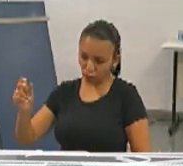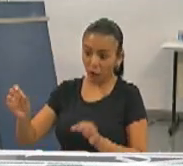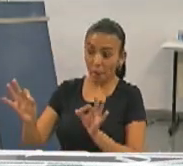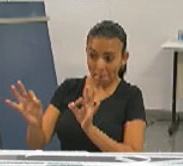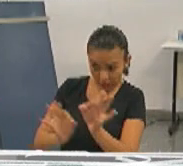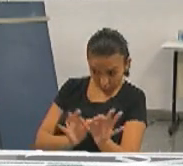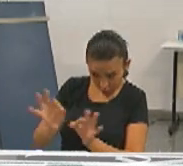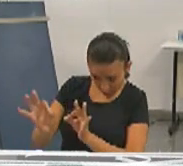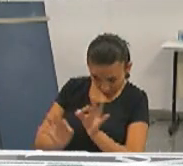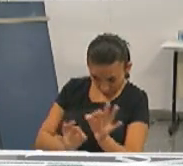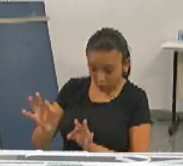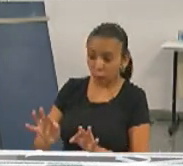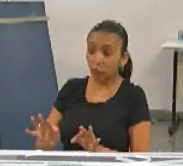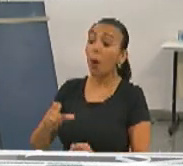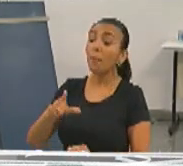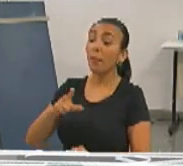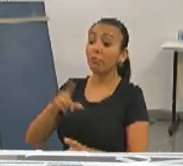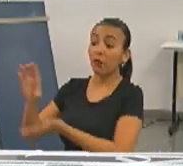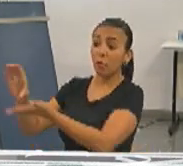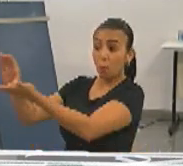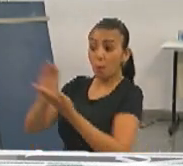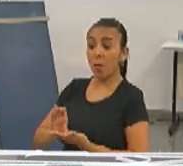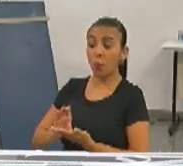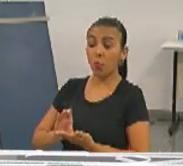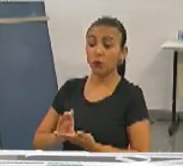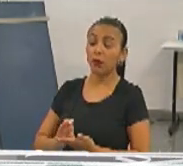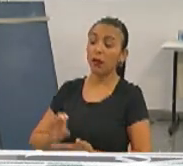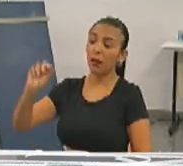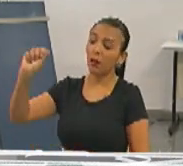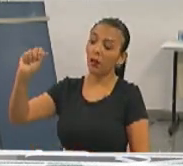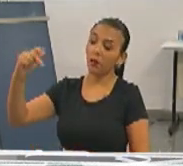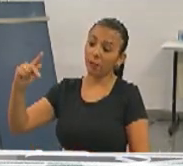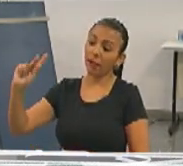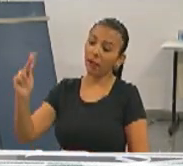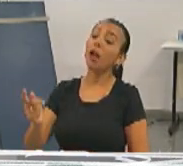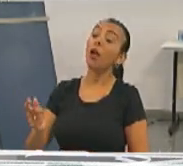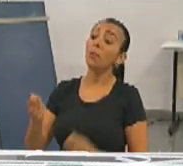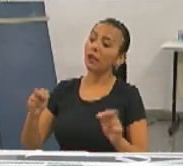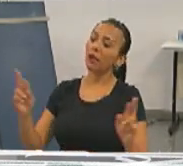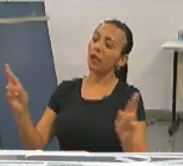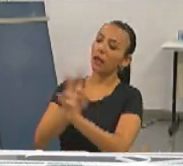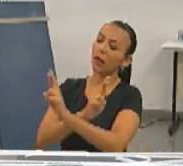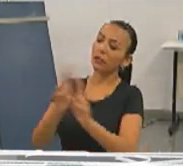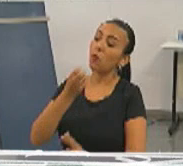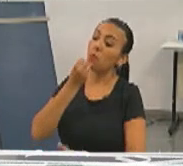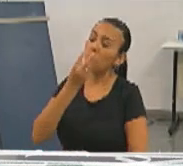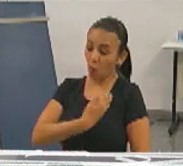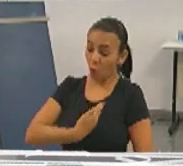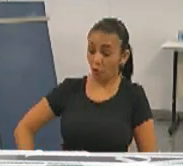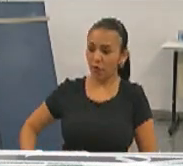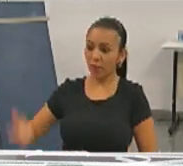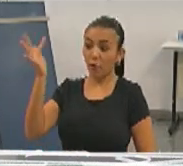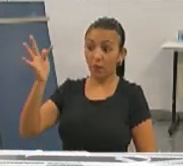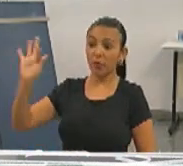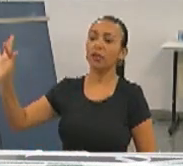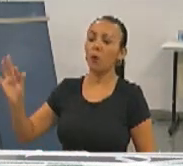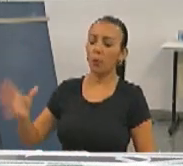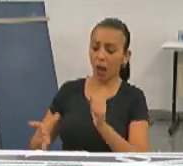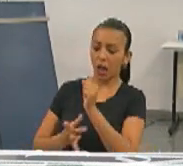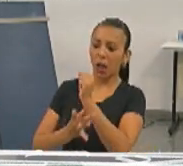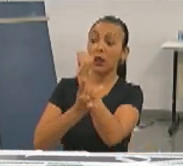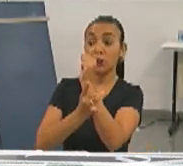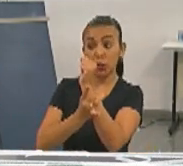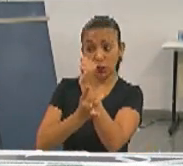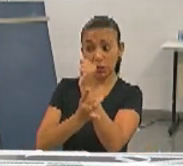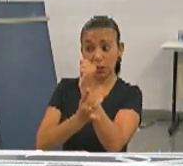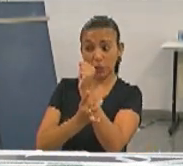APH. Por isso que é muito importante nós mantermos uma boa relação com o governo federal para garantir, através